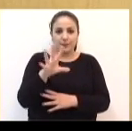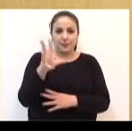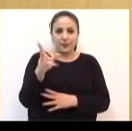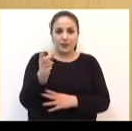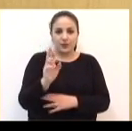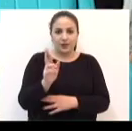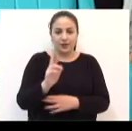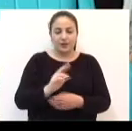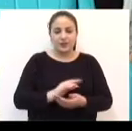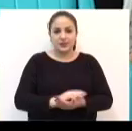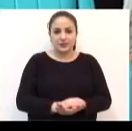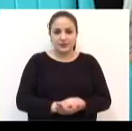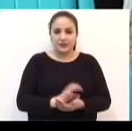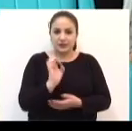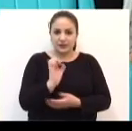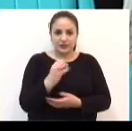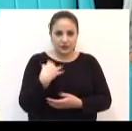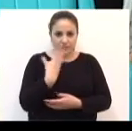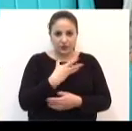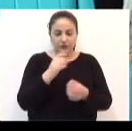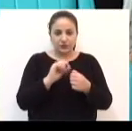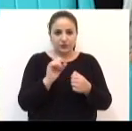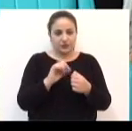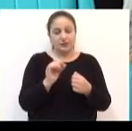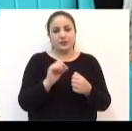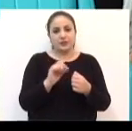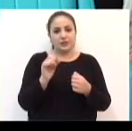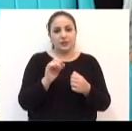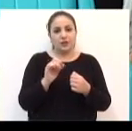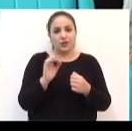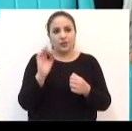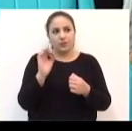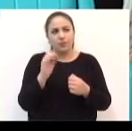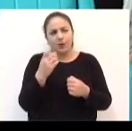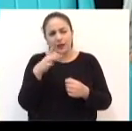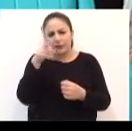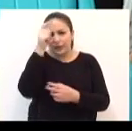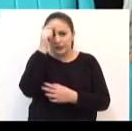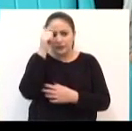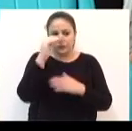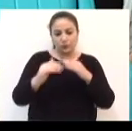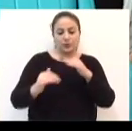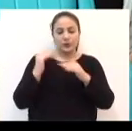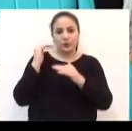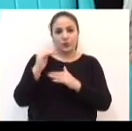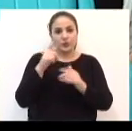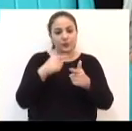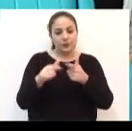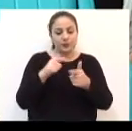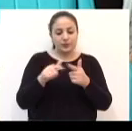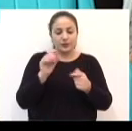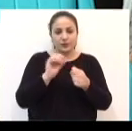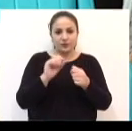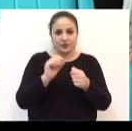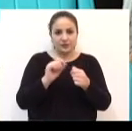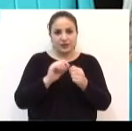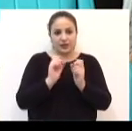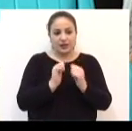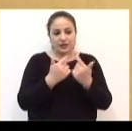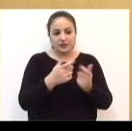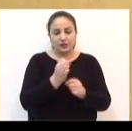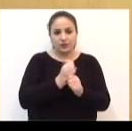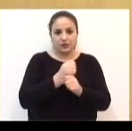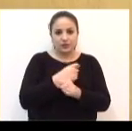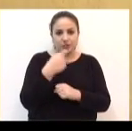de reais. Se nós fizermos uma estimativa muito superior ou muito inferior, vai dar problema na realização dessas ações no ano que